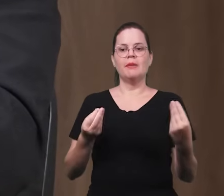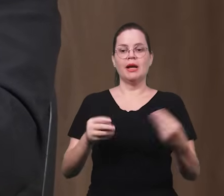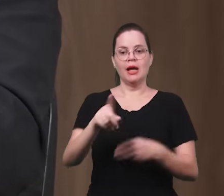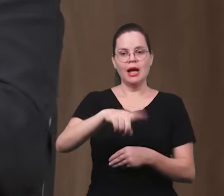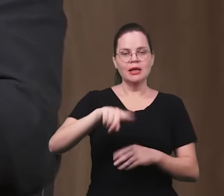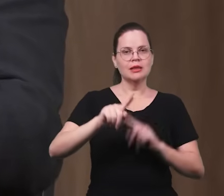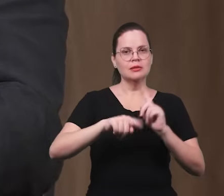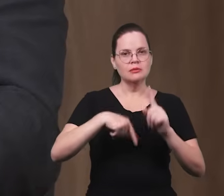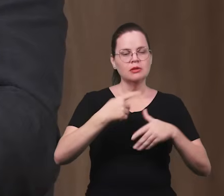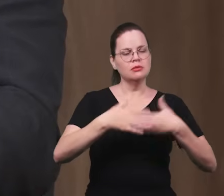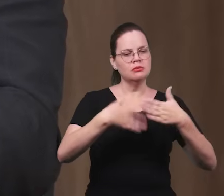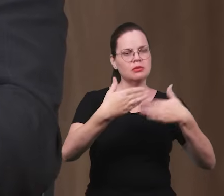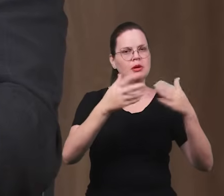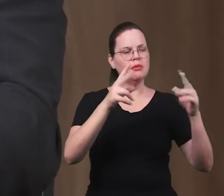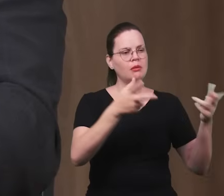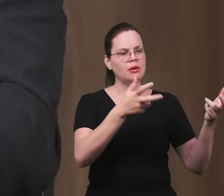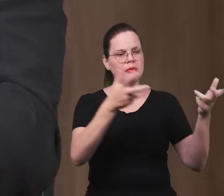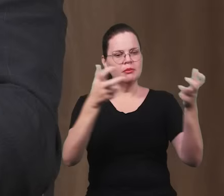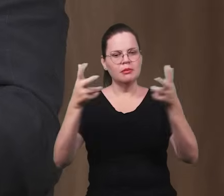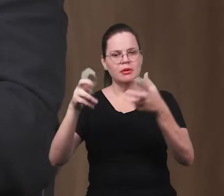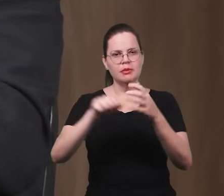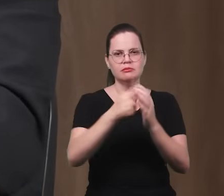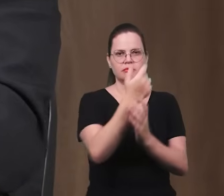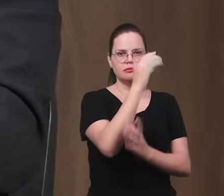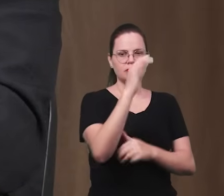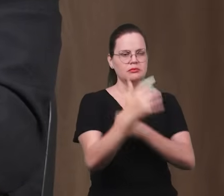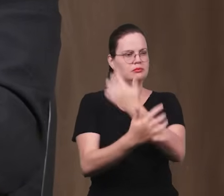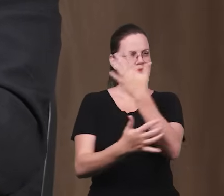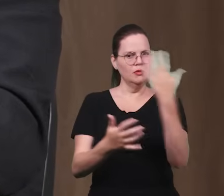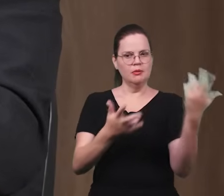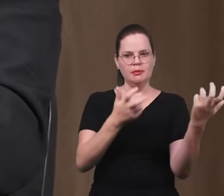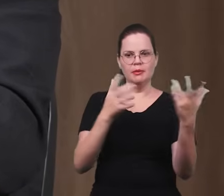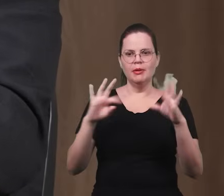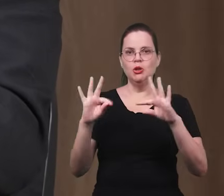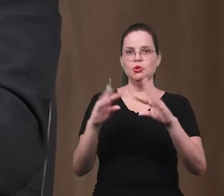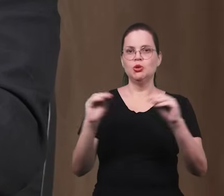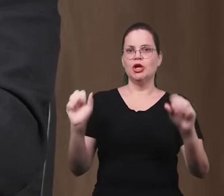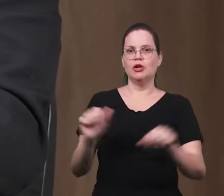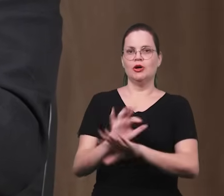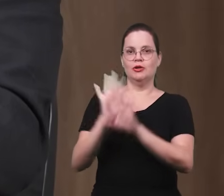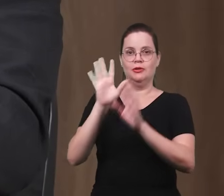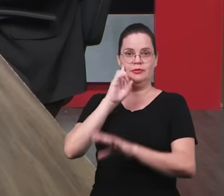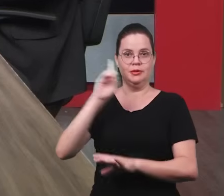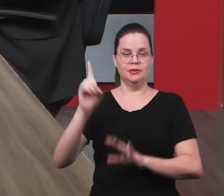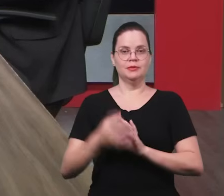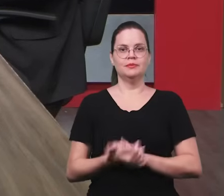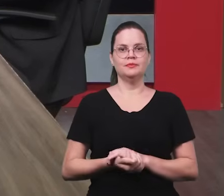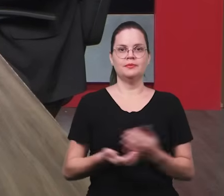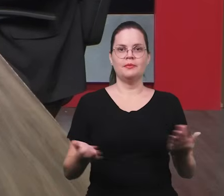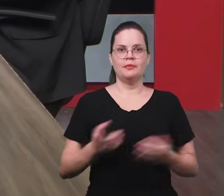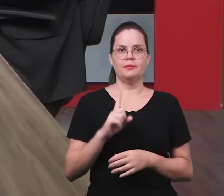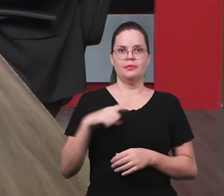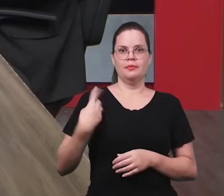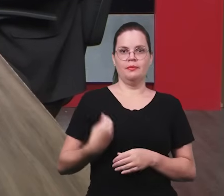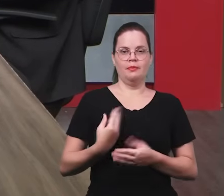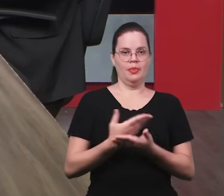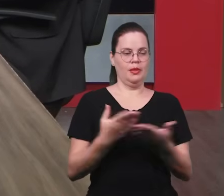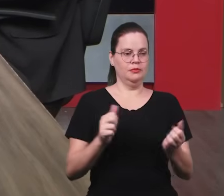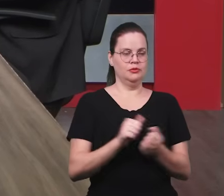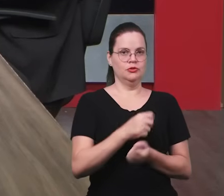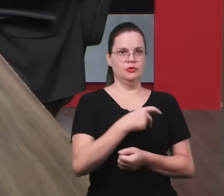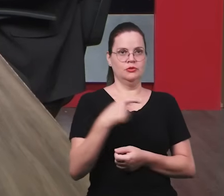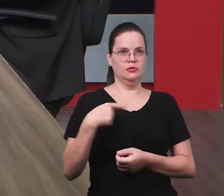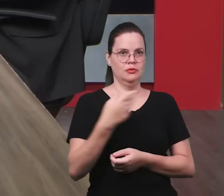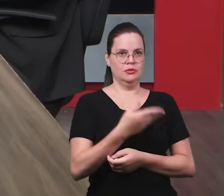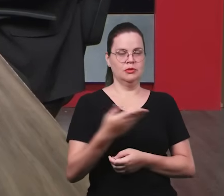homem possa ver a criação e possa glorificar o nome do Senhor. Hoje nós estamos aqui novamente com os pastores, pastor Cleiton, a paz do